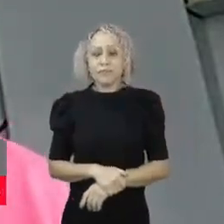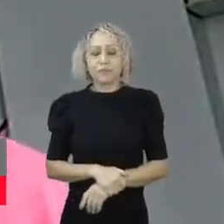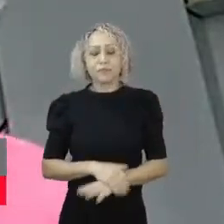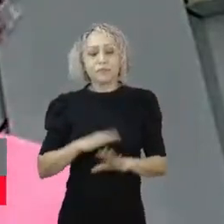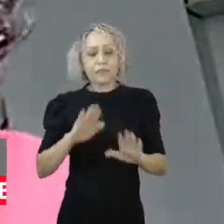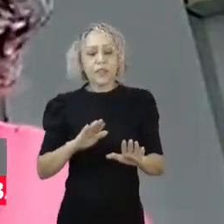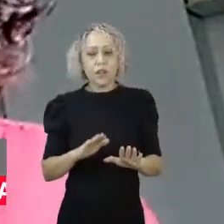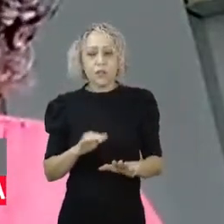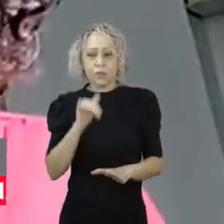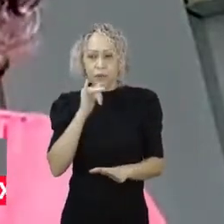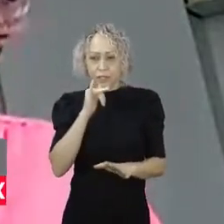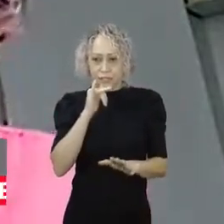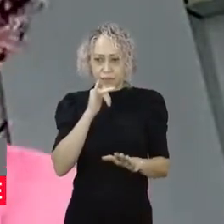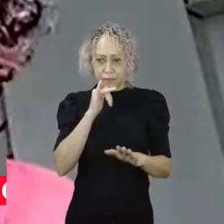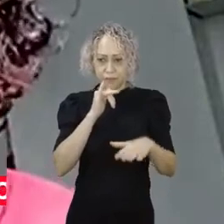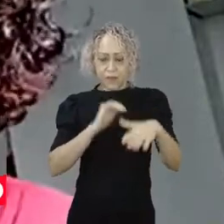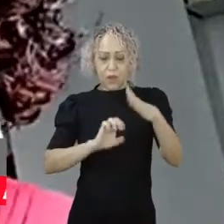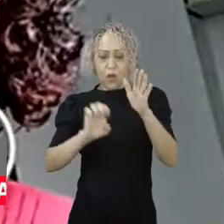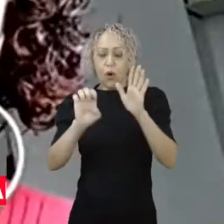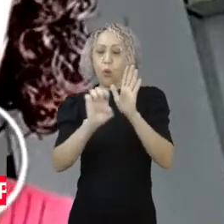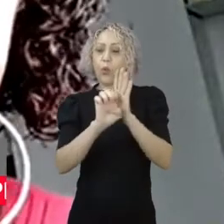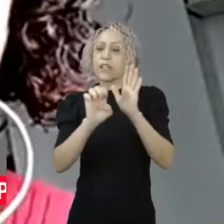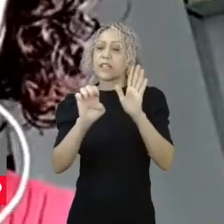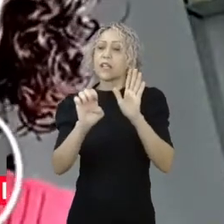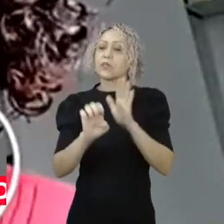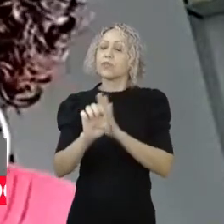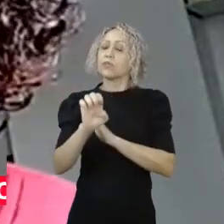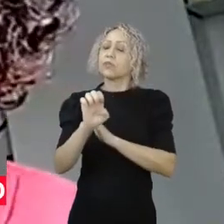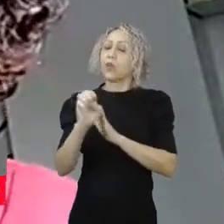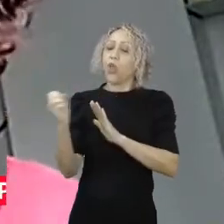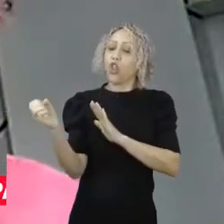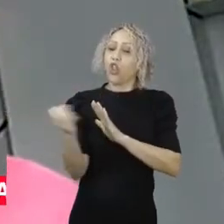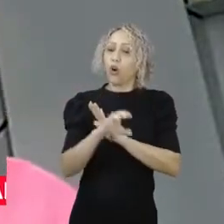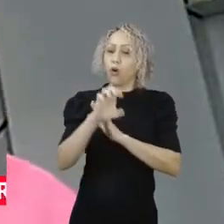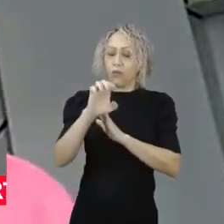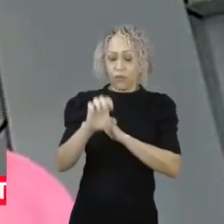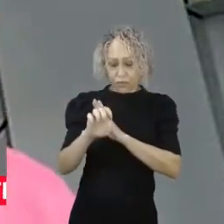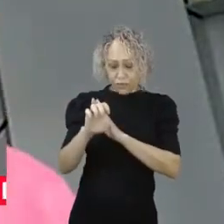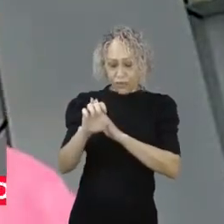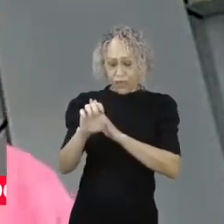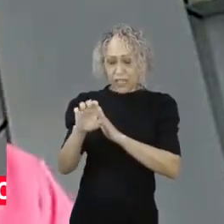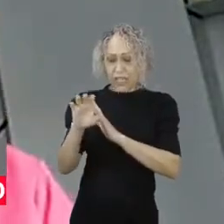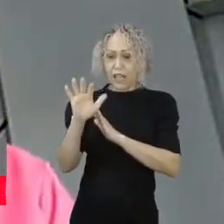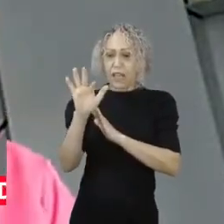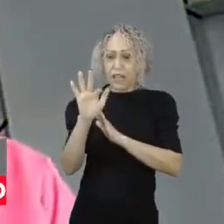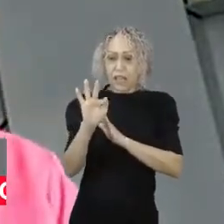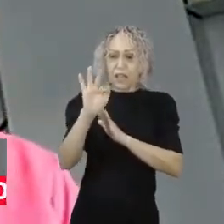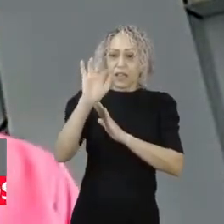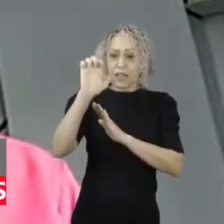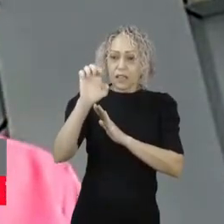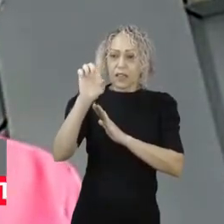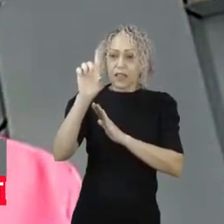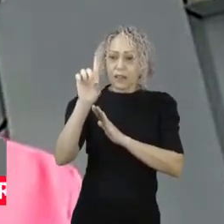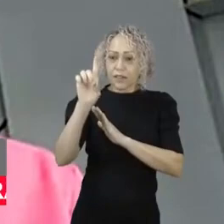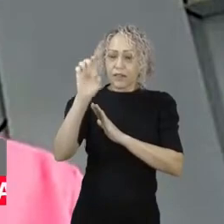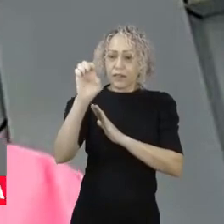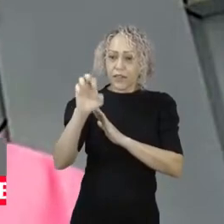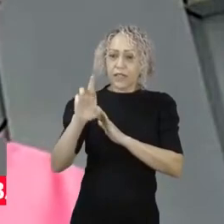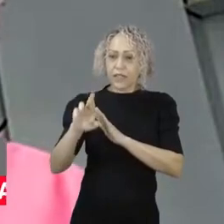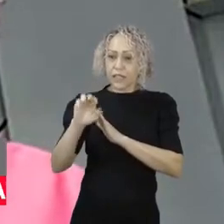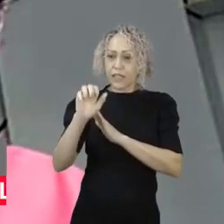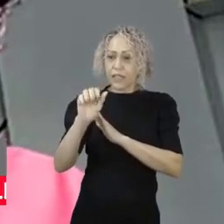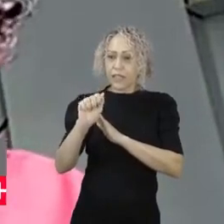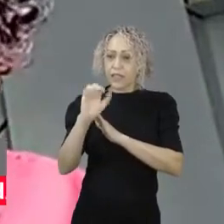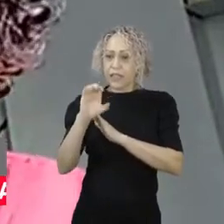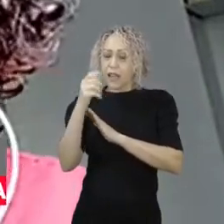federação. É um estatuto novo que será usado pela primeira vez para os municípios e nós teremos a assessoria da